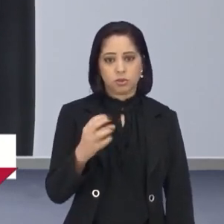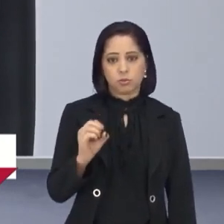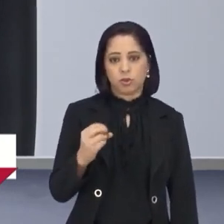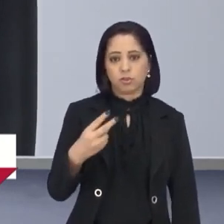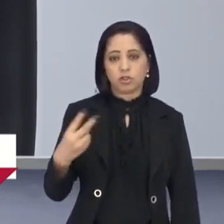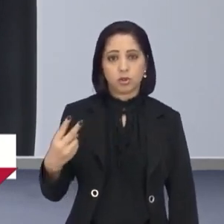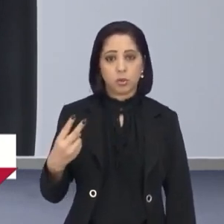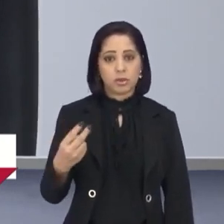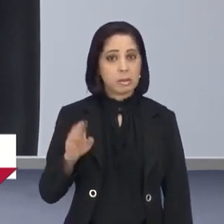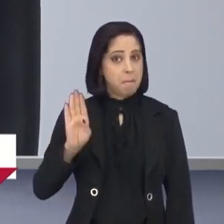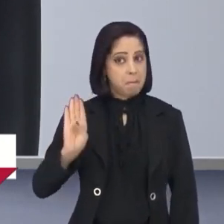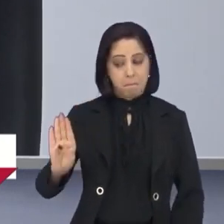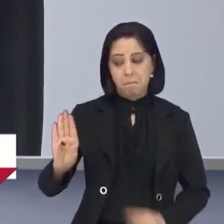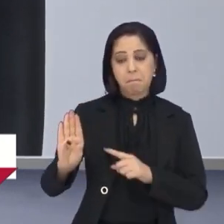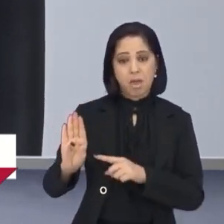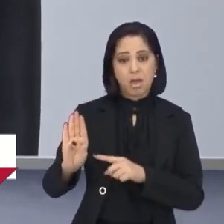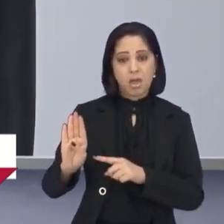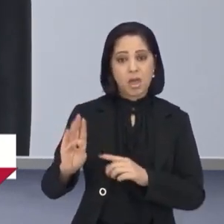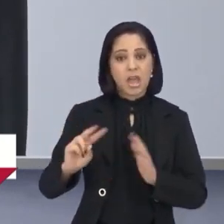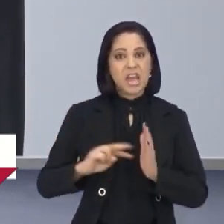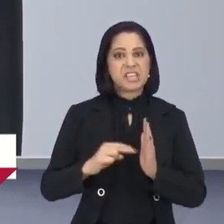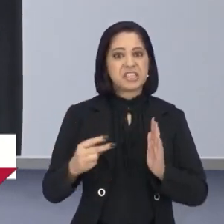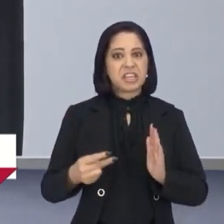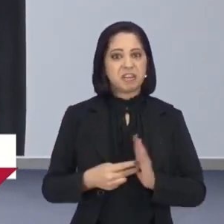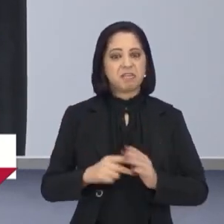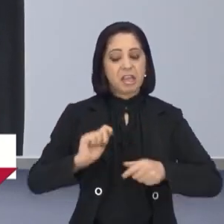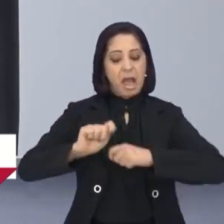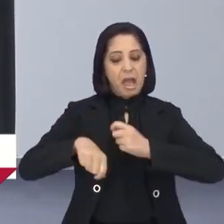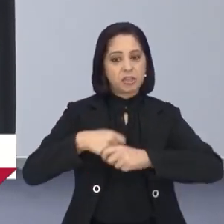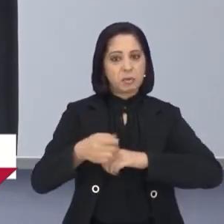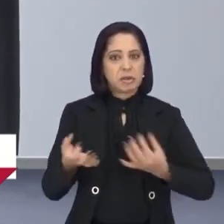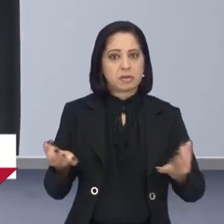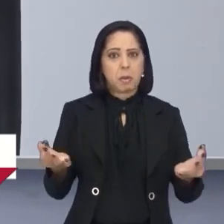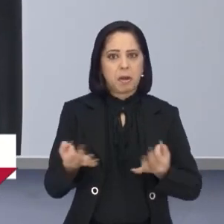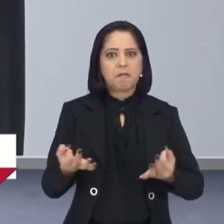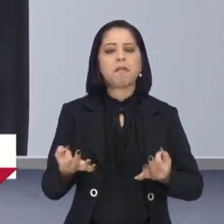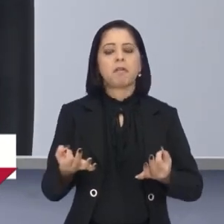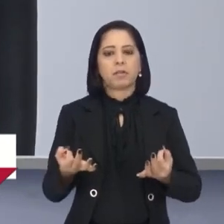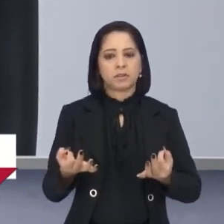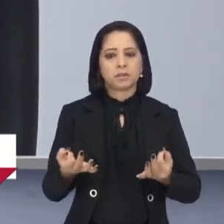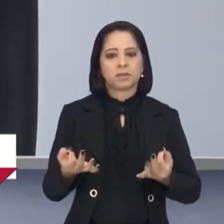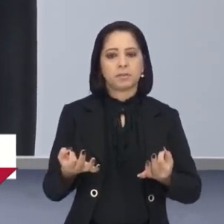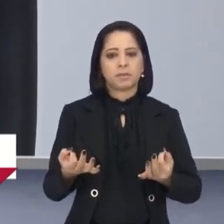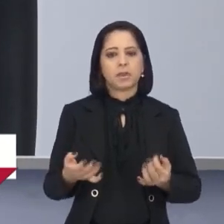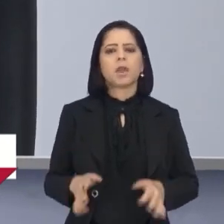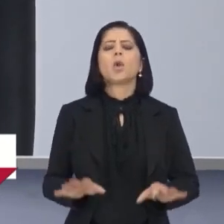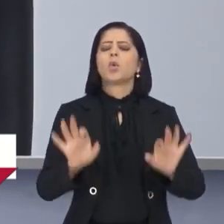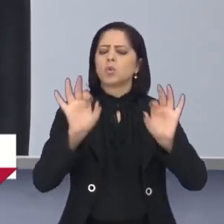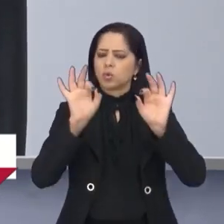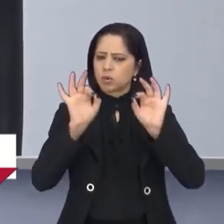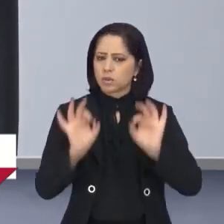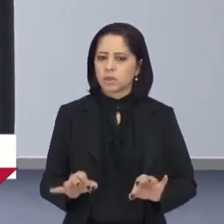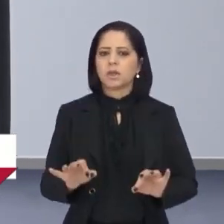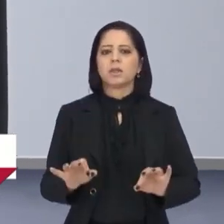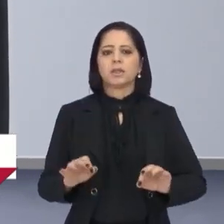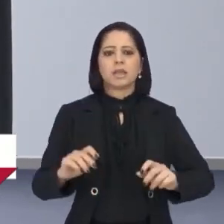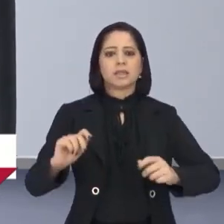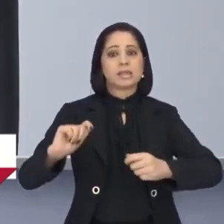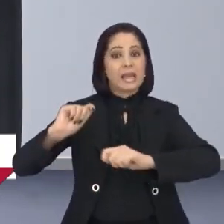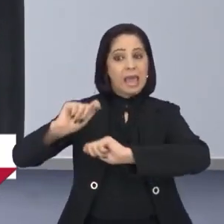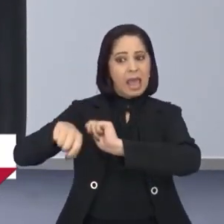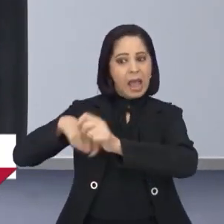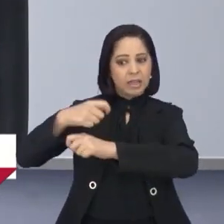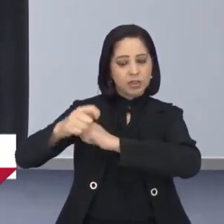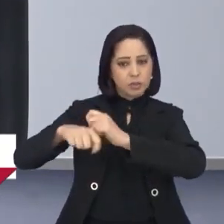B uma gestão considerada efetiva e tenho certeza que a vontade de toda a administração de São